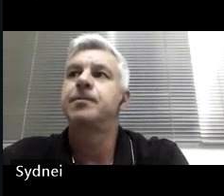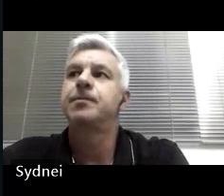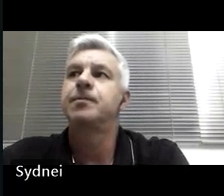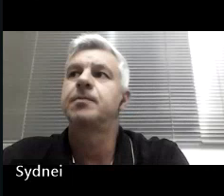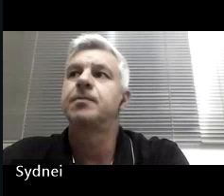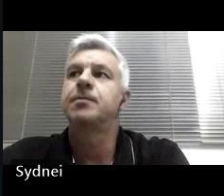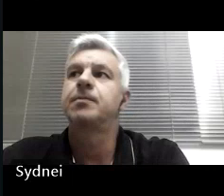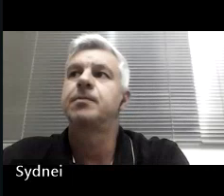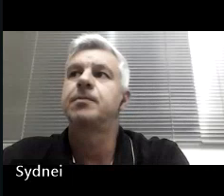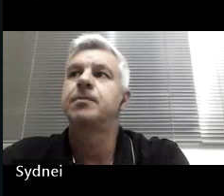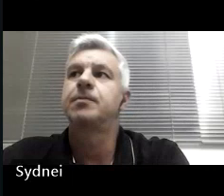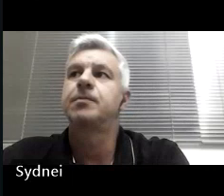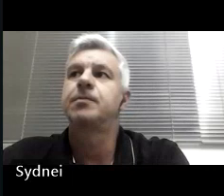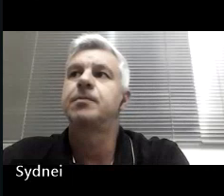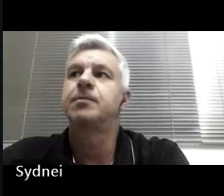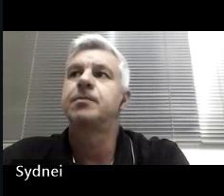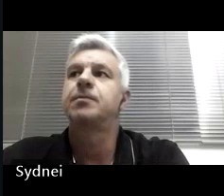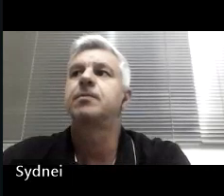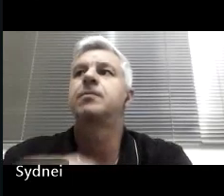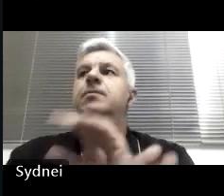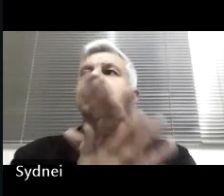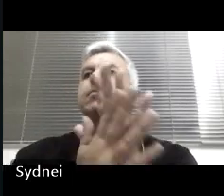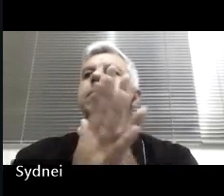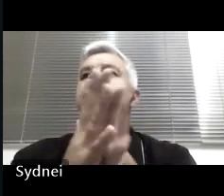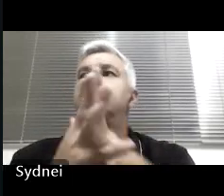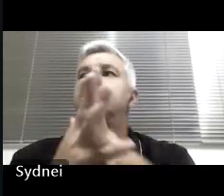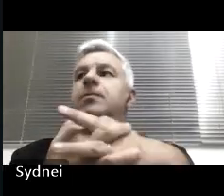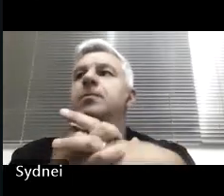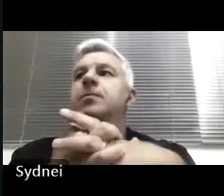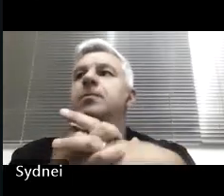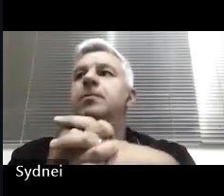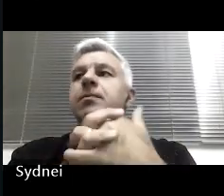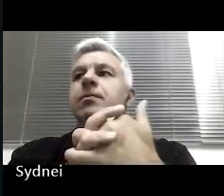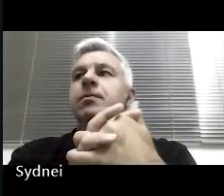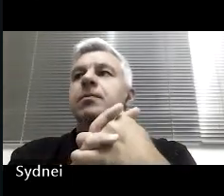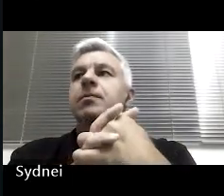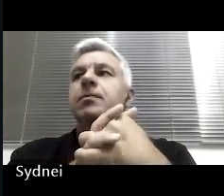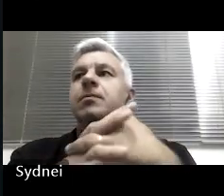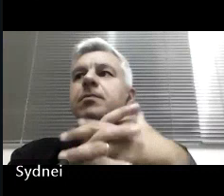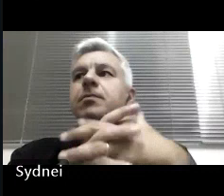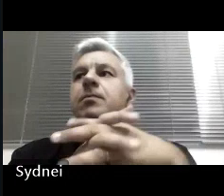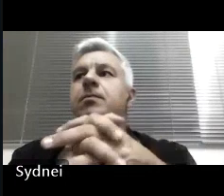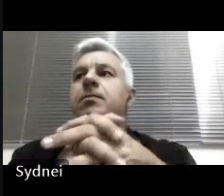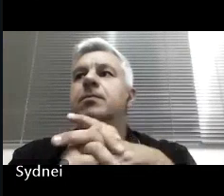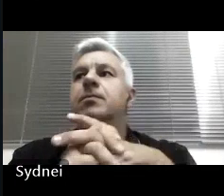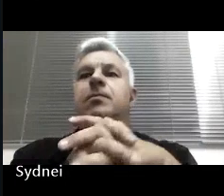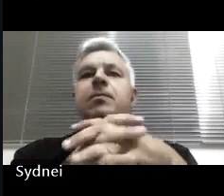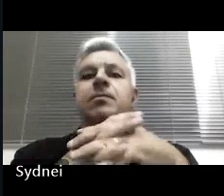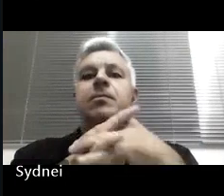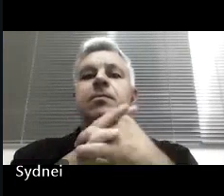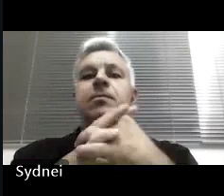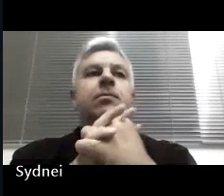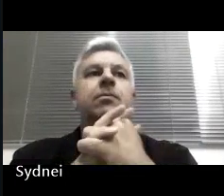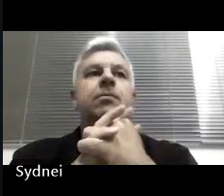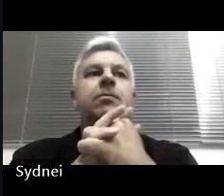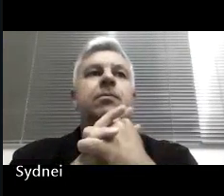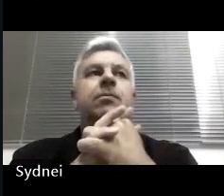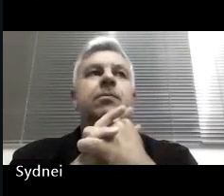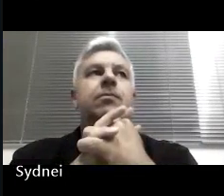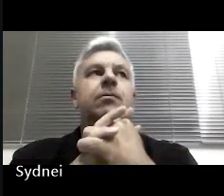perito judicial. Primeiro que não existe perito judicial no Brasil. O perito ele é nomeado. E por que